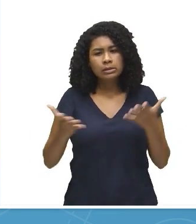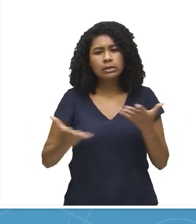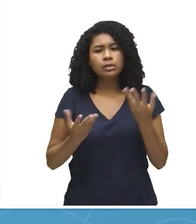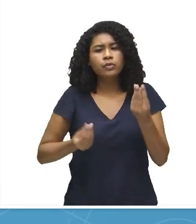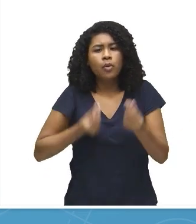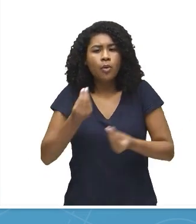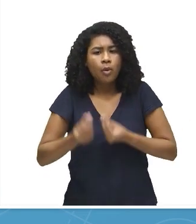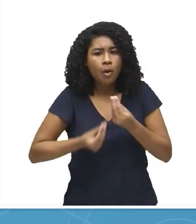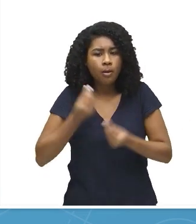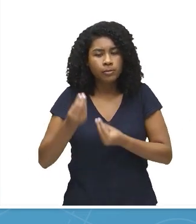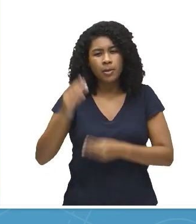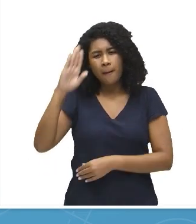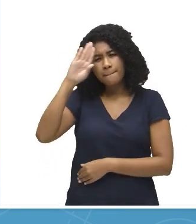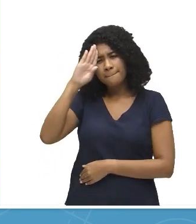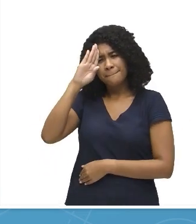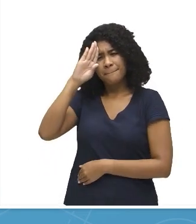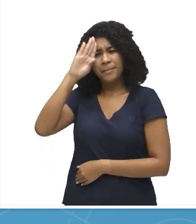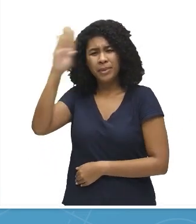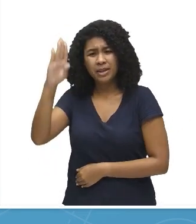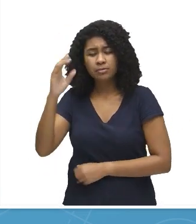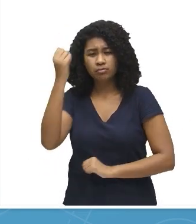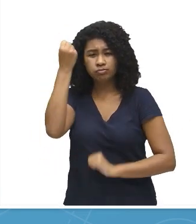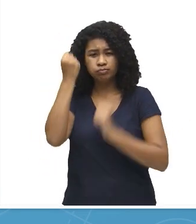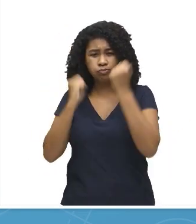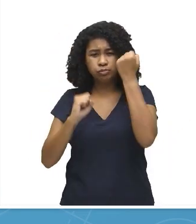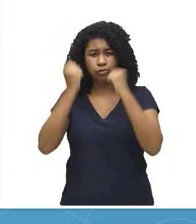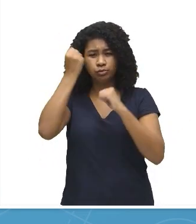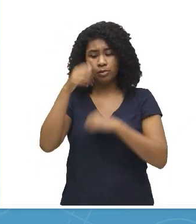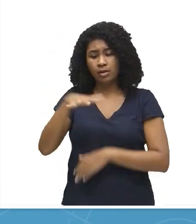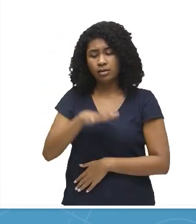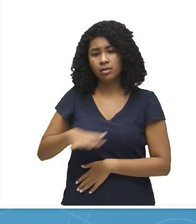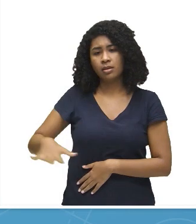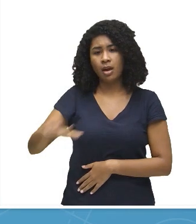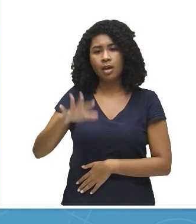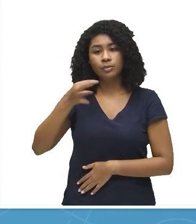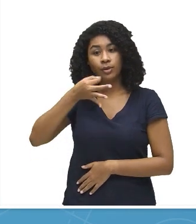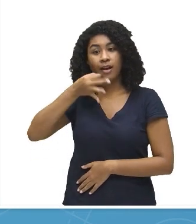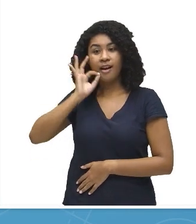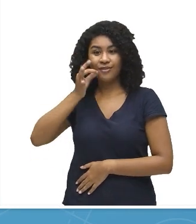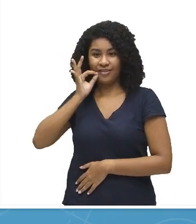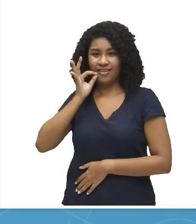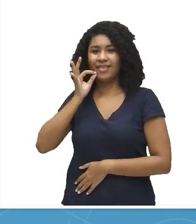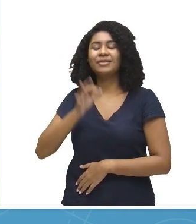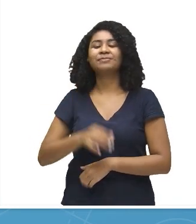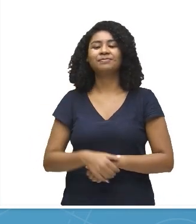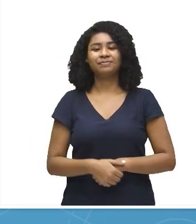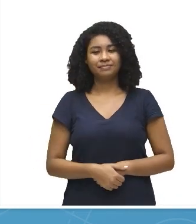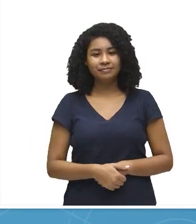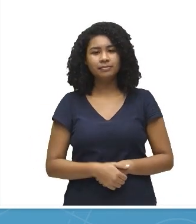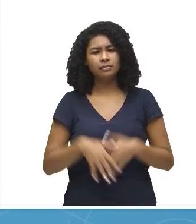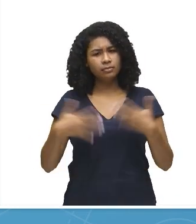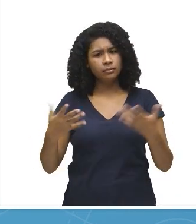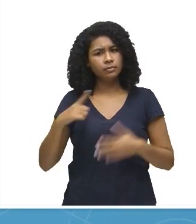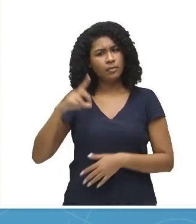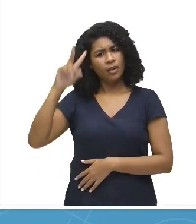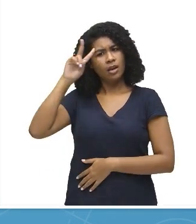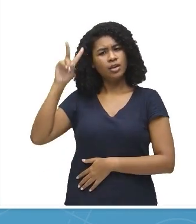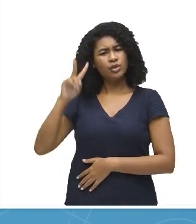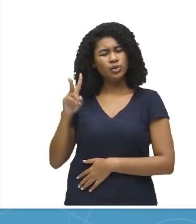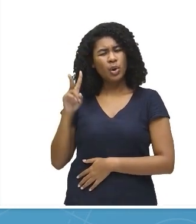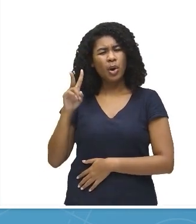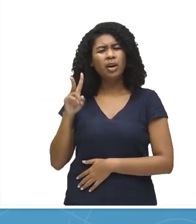pela indústria do café, né? Então aqui a gente tem um pouquinho de história também para a gente chegar ao conceito aí